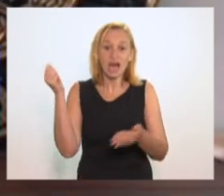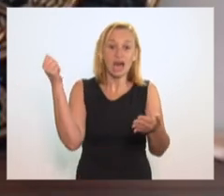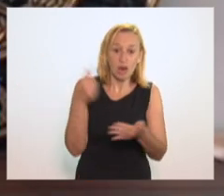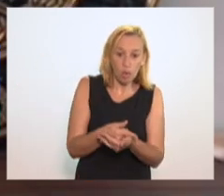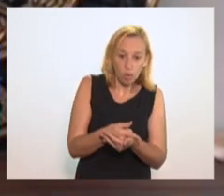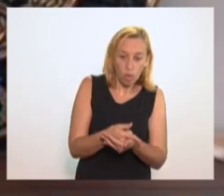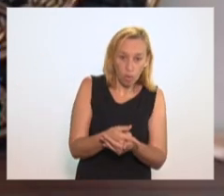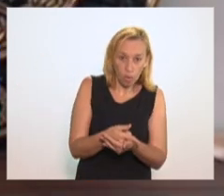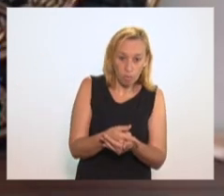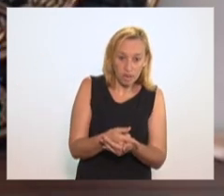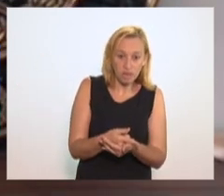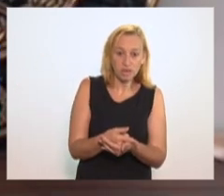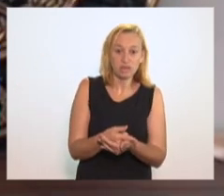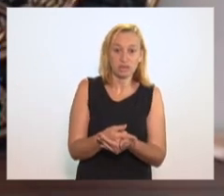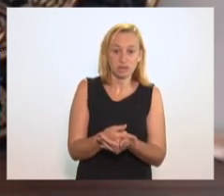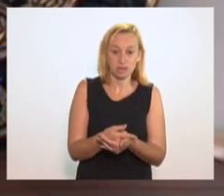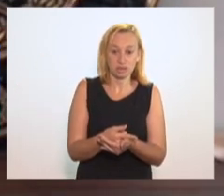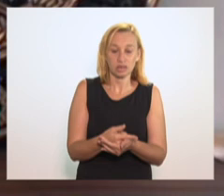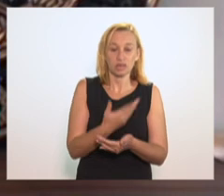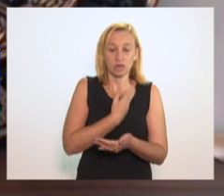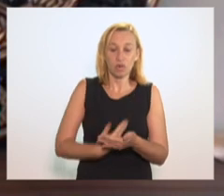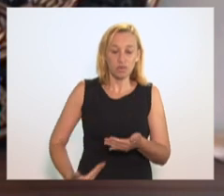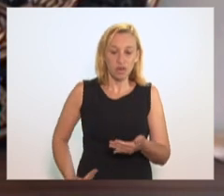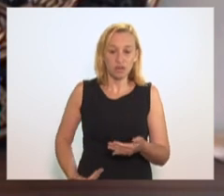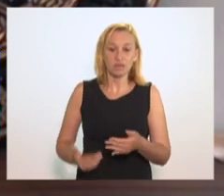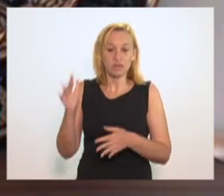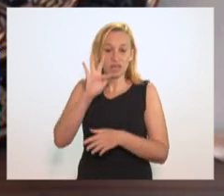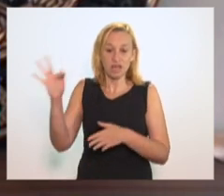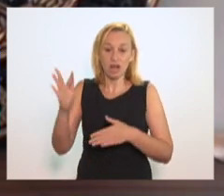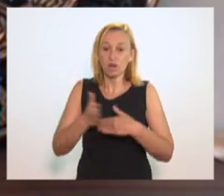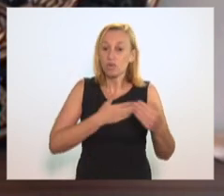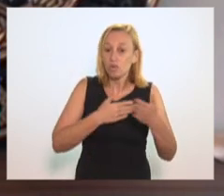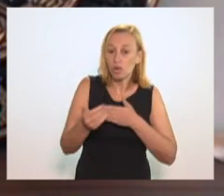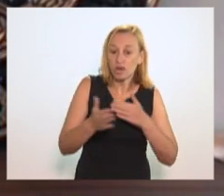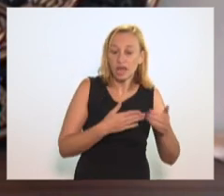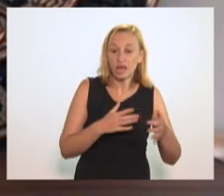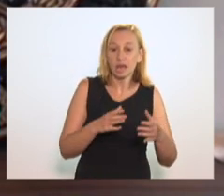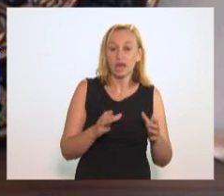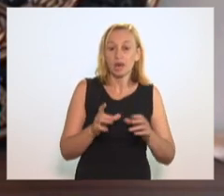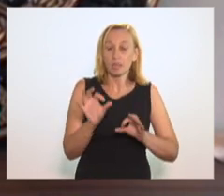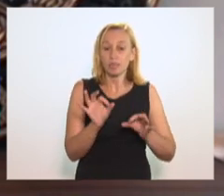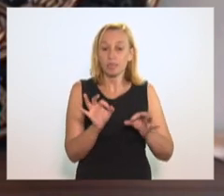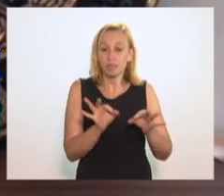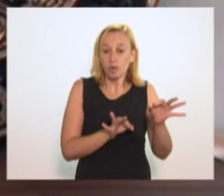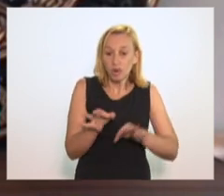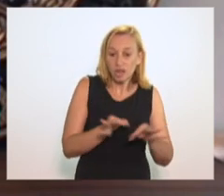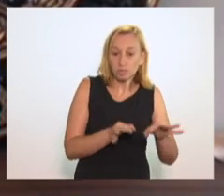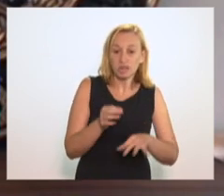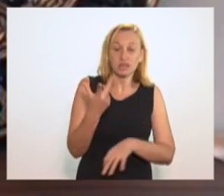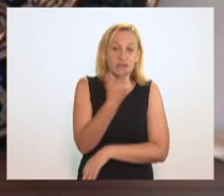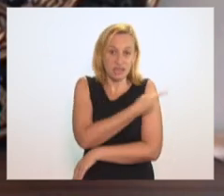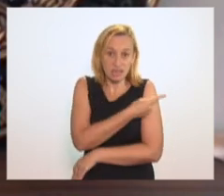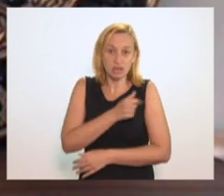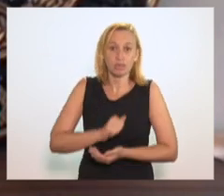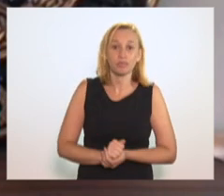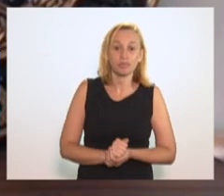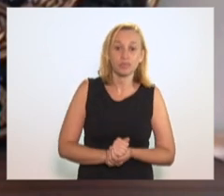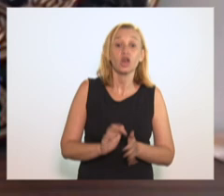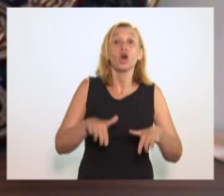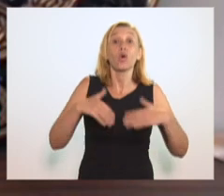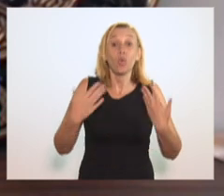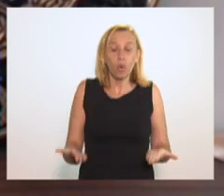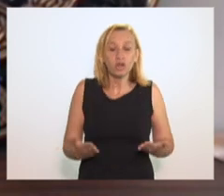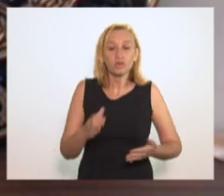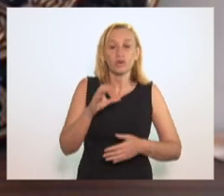do governo federal em qualquer programa de vacinação no programa nacional de imunização quando o